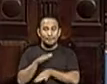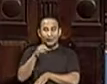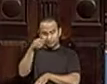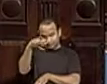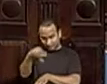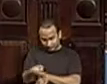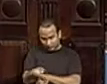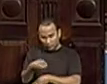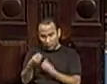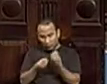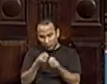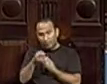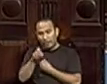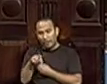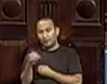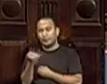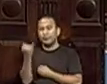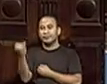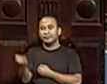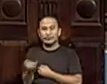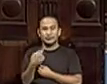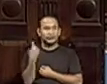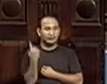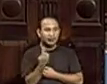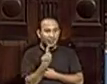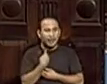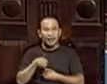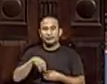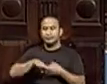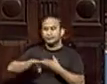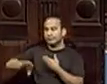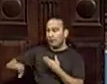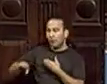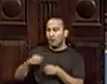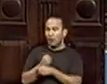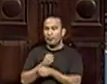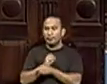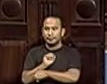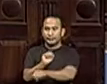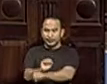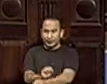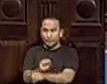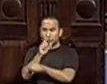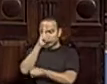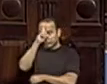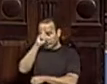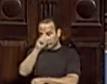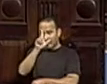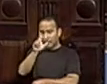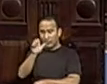justa, como é importante a gente estar destacando as obras paralisadas do Hospital